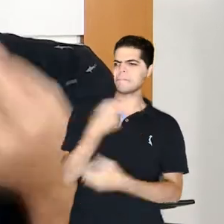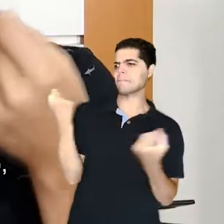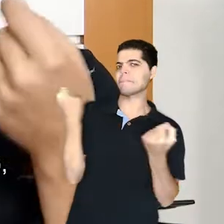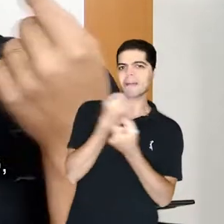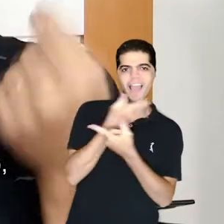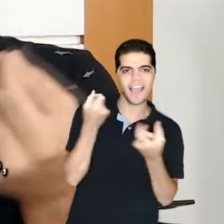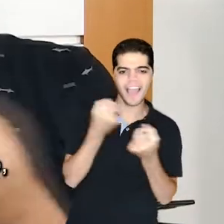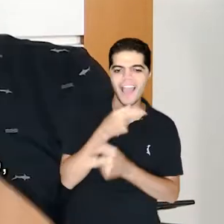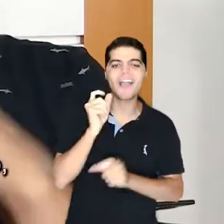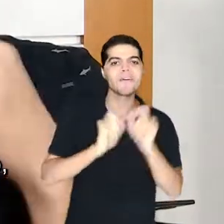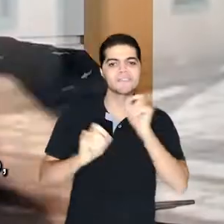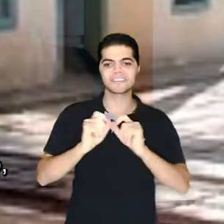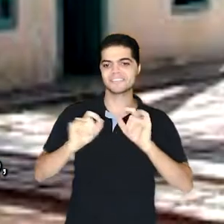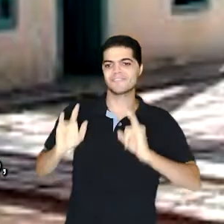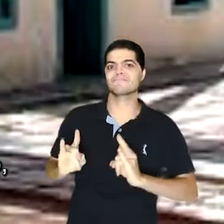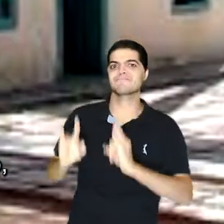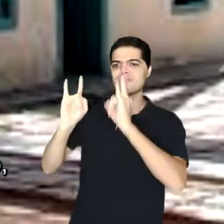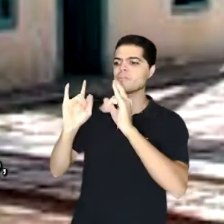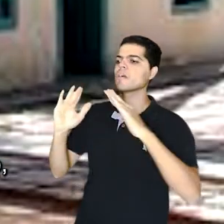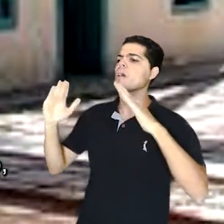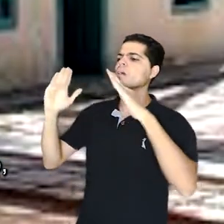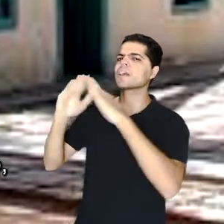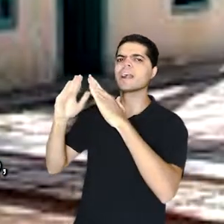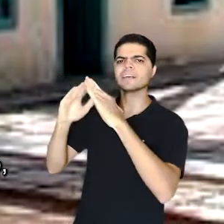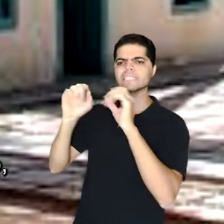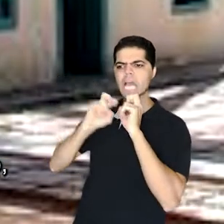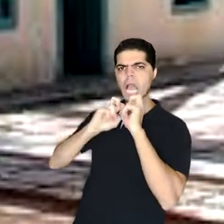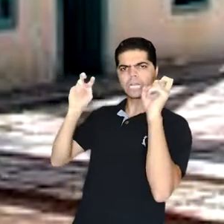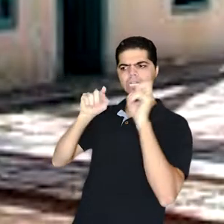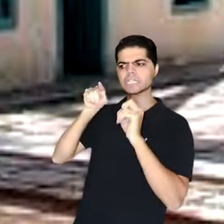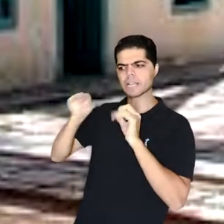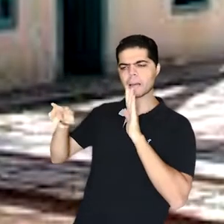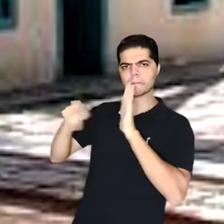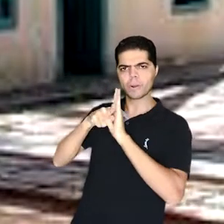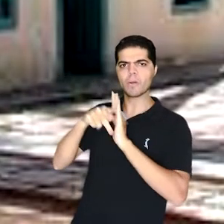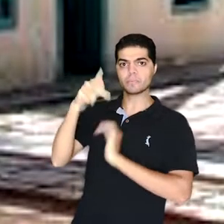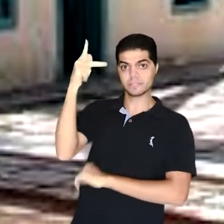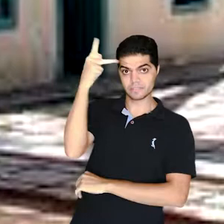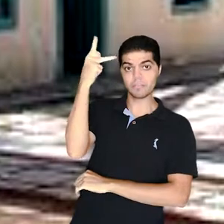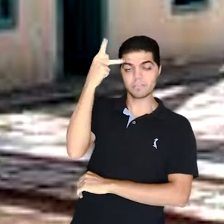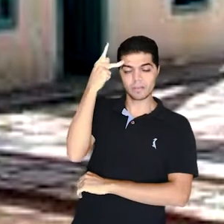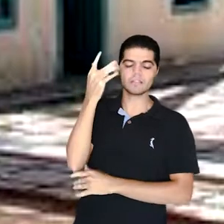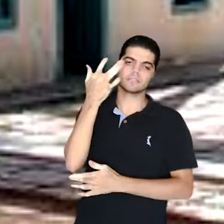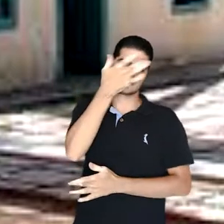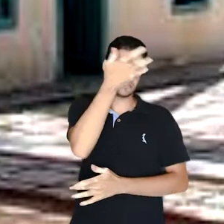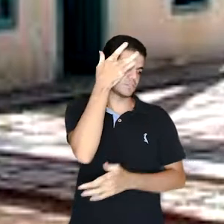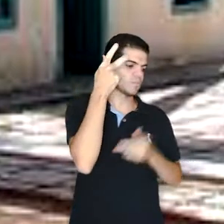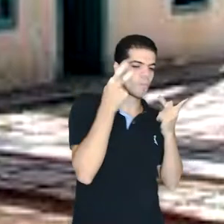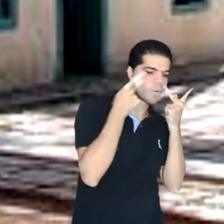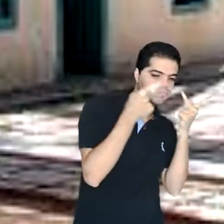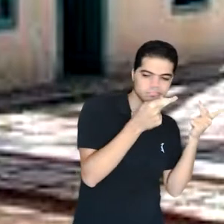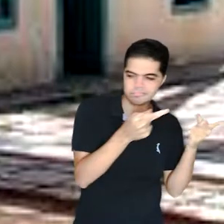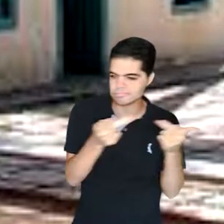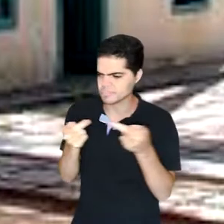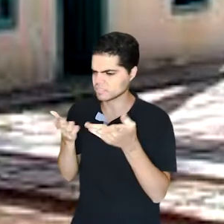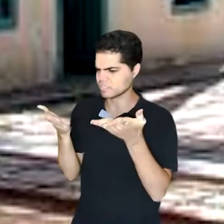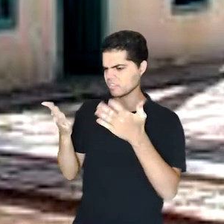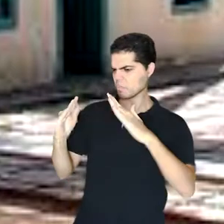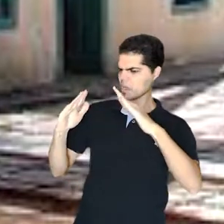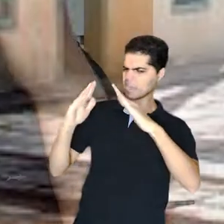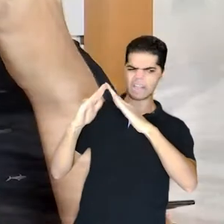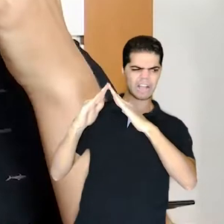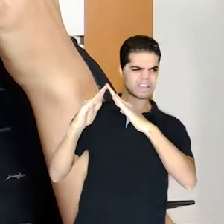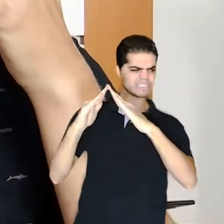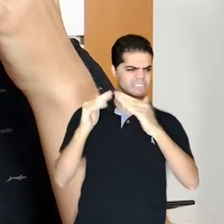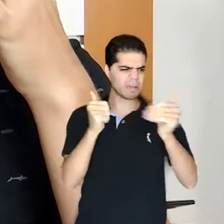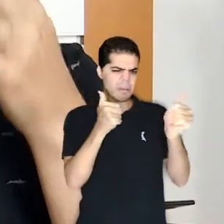engraçadíssima, que é um monumento chamado Casa do Grito, que fica lá em São Paulo, as pessoas podem visitar e tal, que teria sido a casa